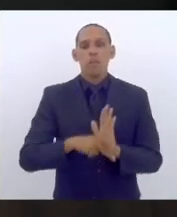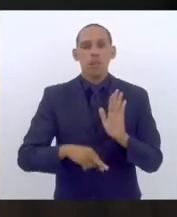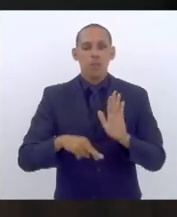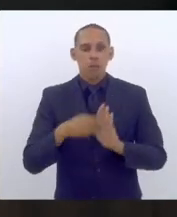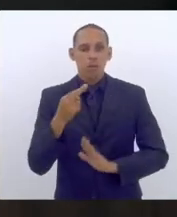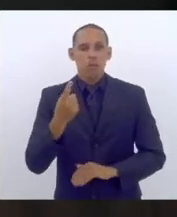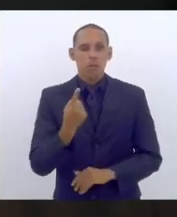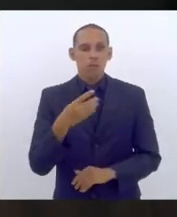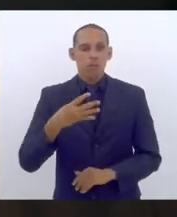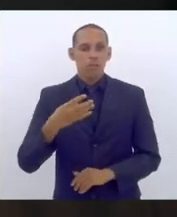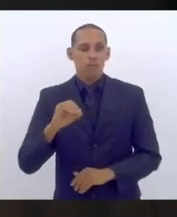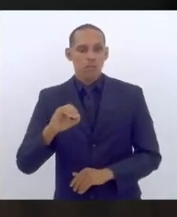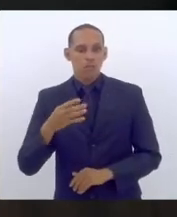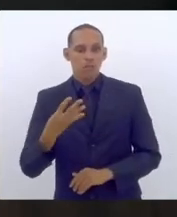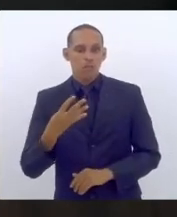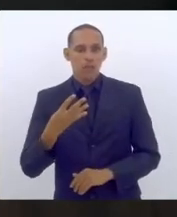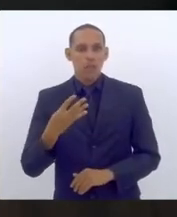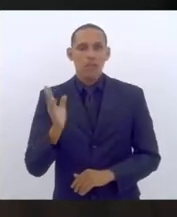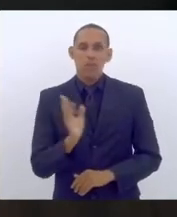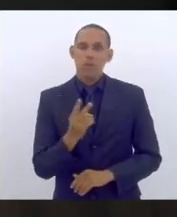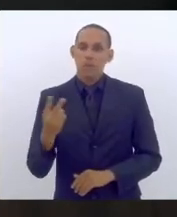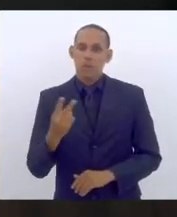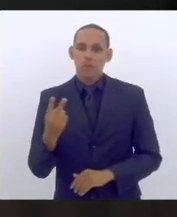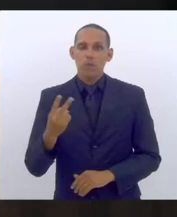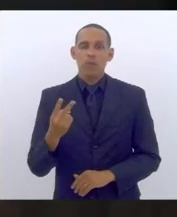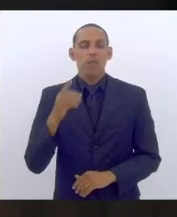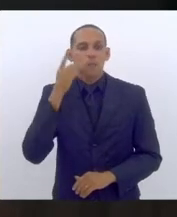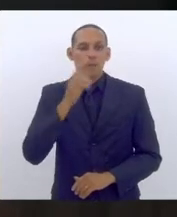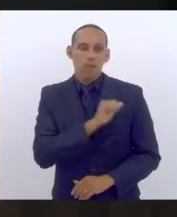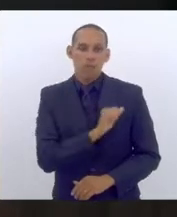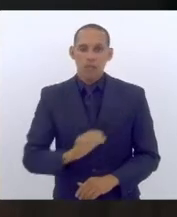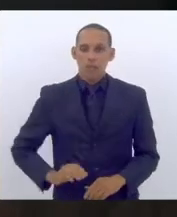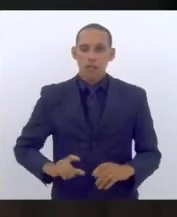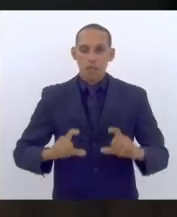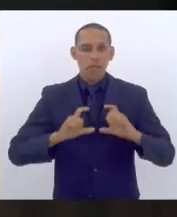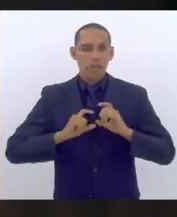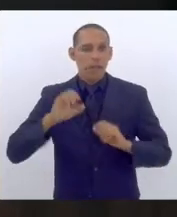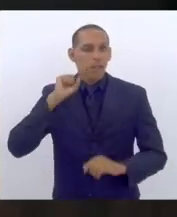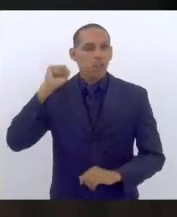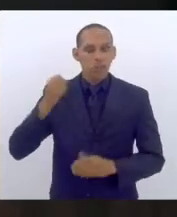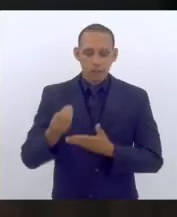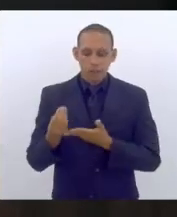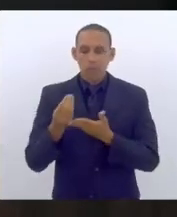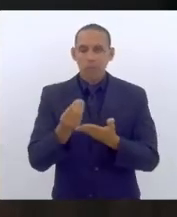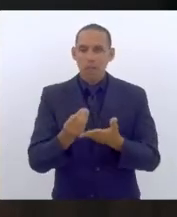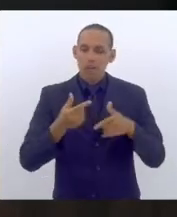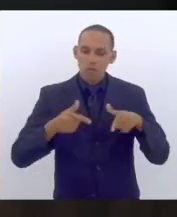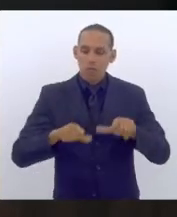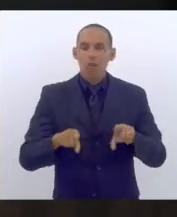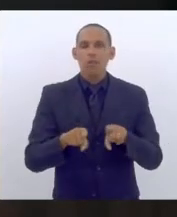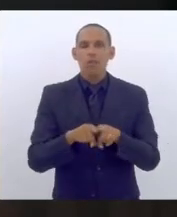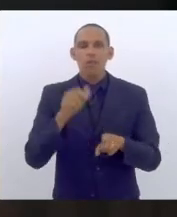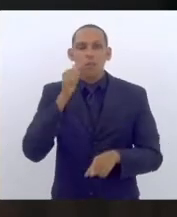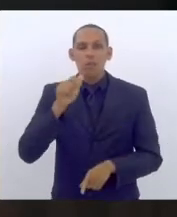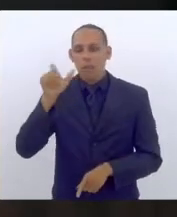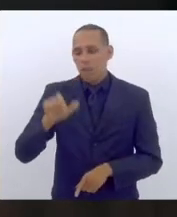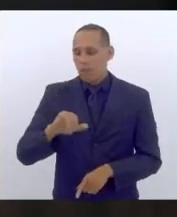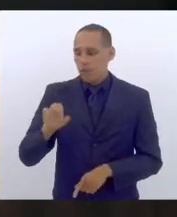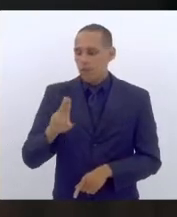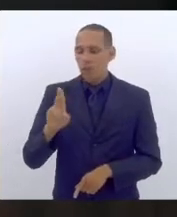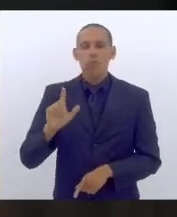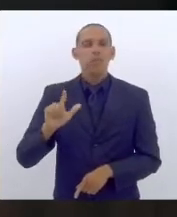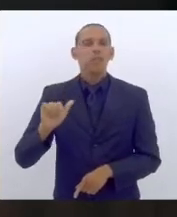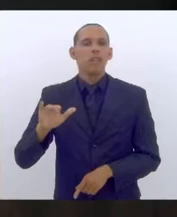1404 de 22 de autoria Deputado André Ceciliano com sede a medalha Tiradentes de respectivo de promo a senhora Juliana